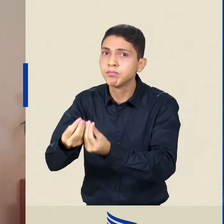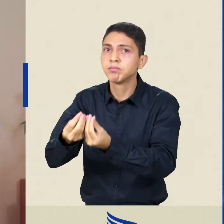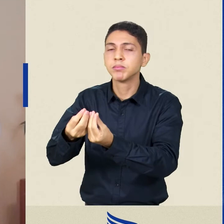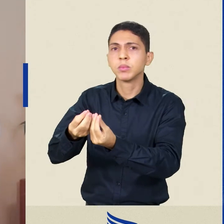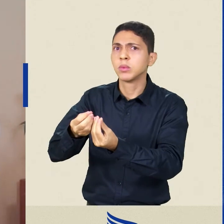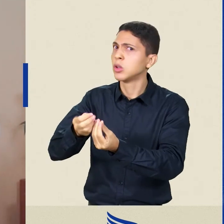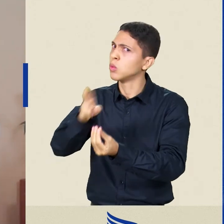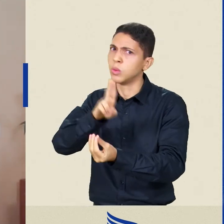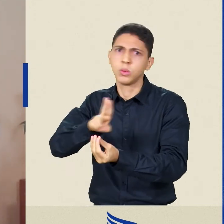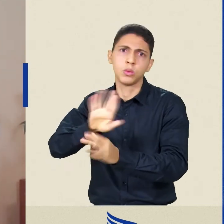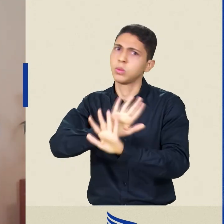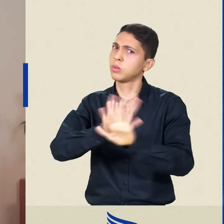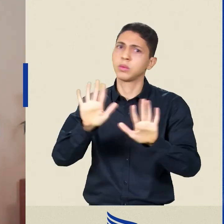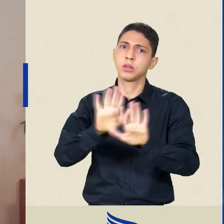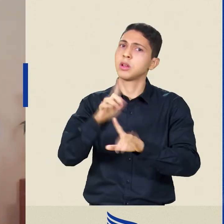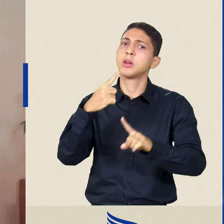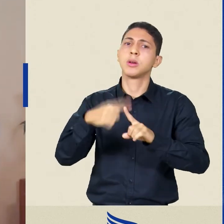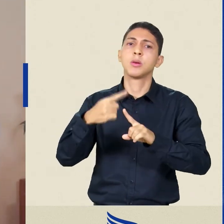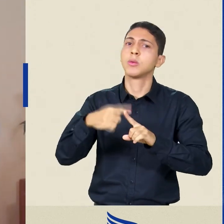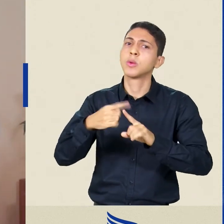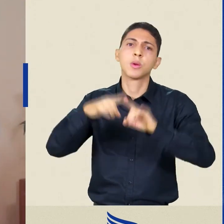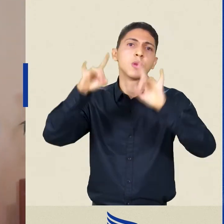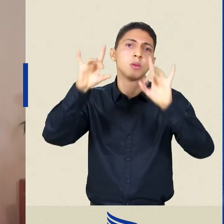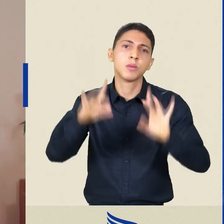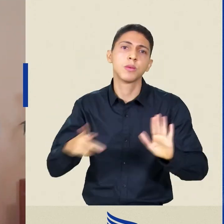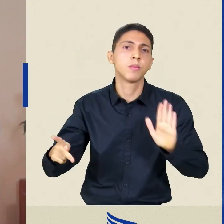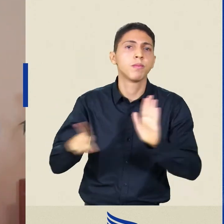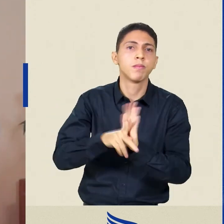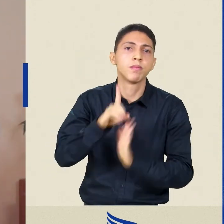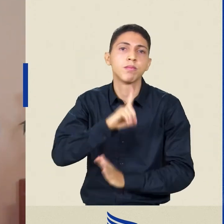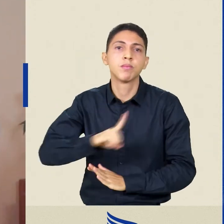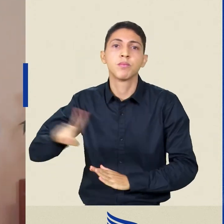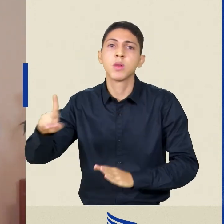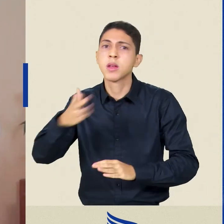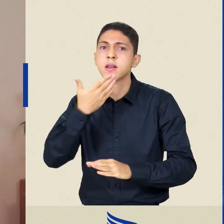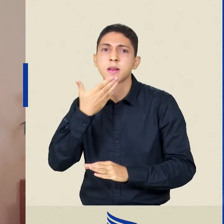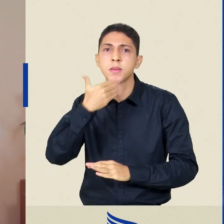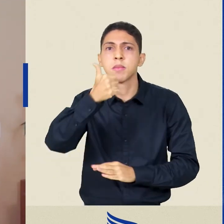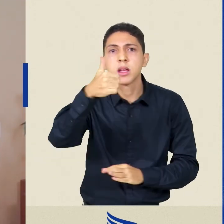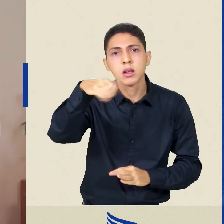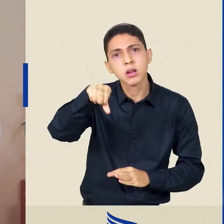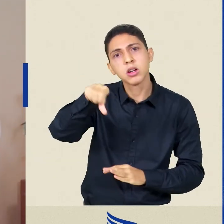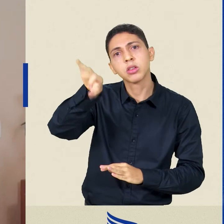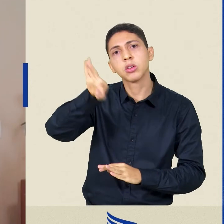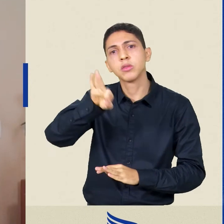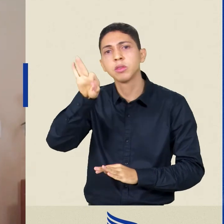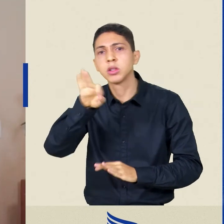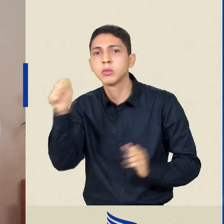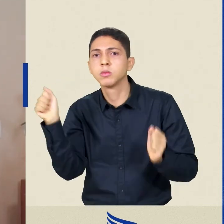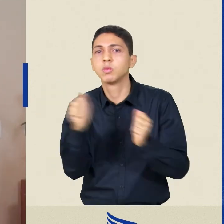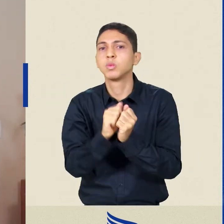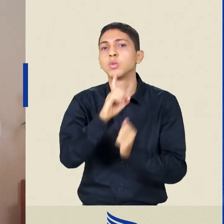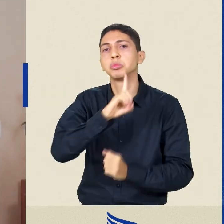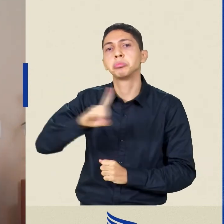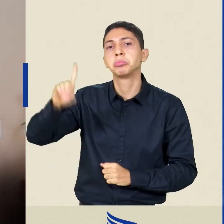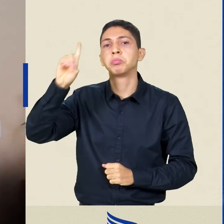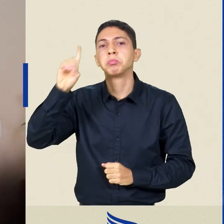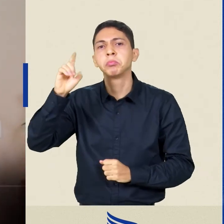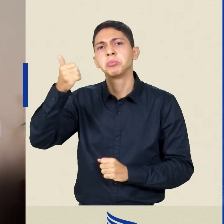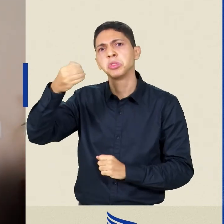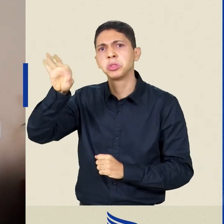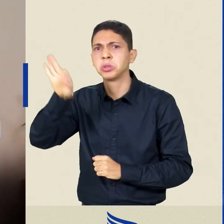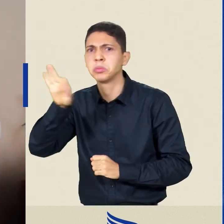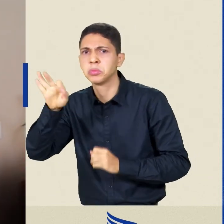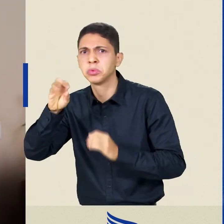sagrado. 90% com Deus vale mais do que 100% sem Deus. Descubra qual é